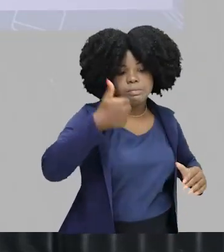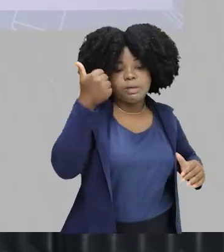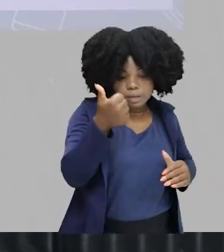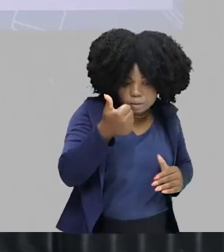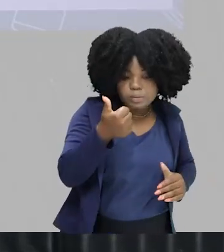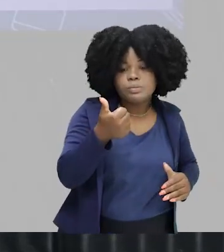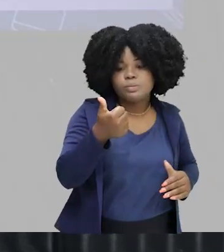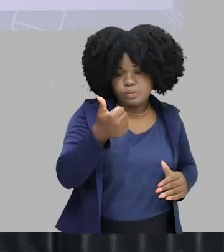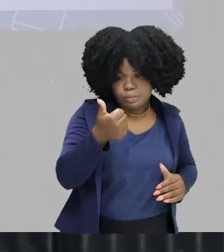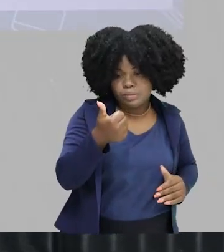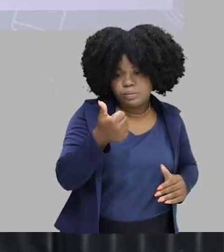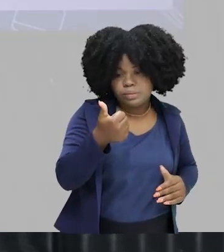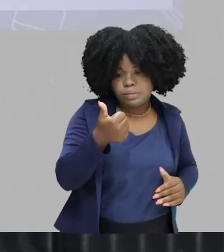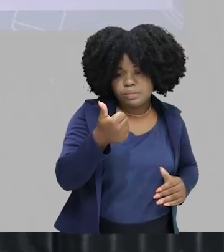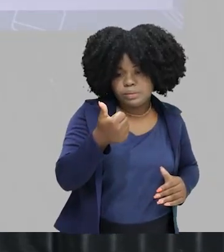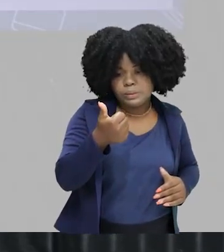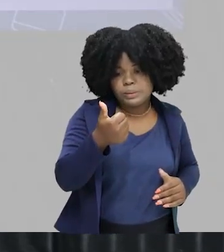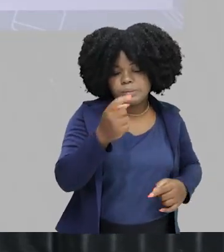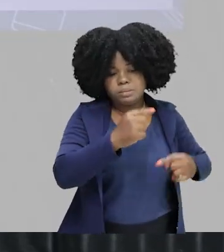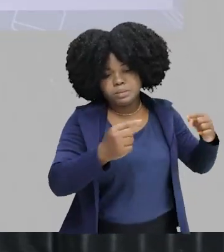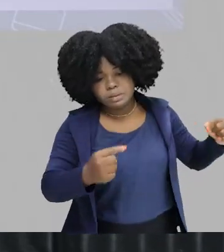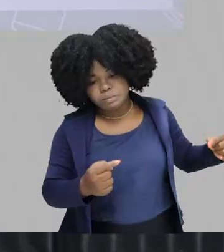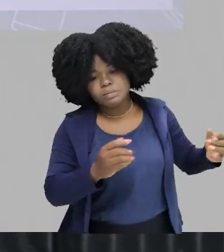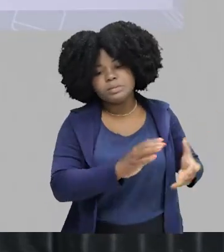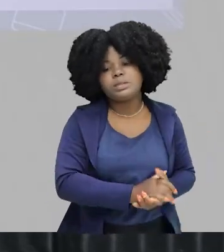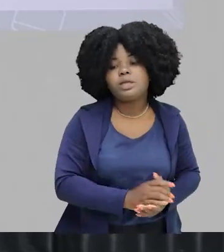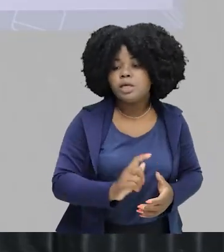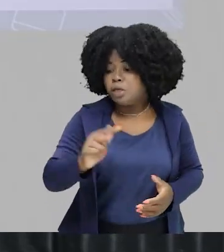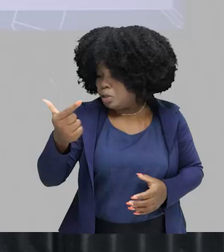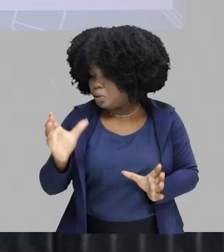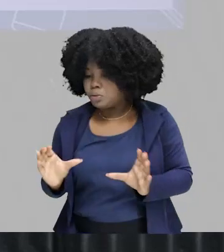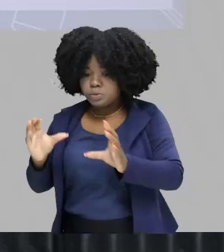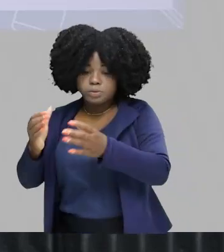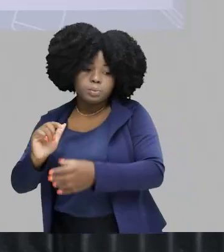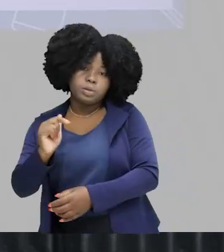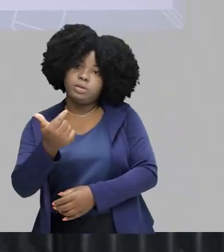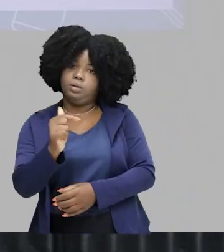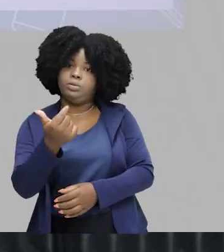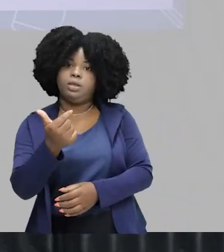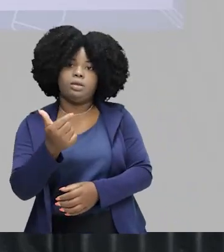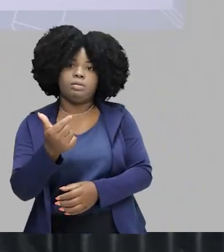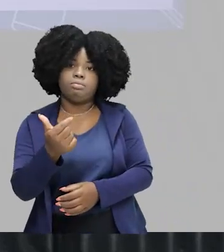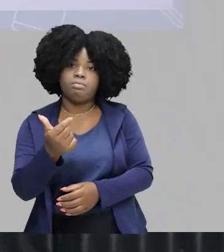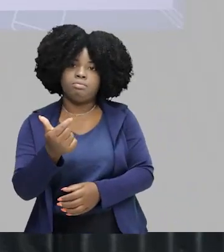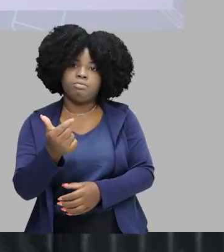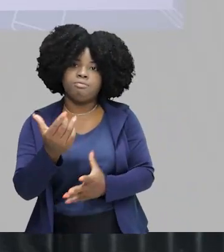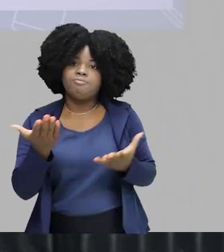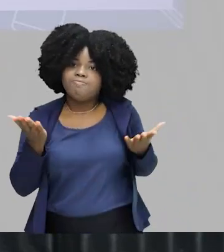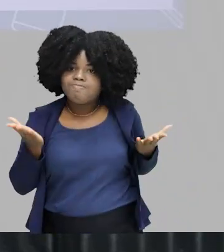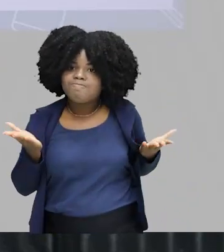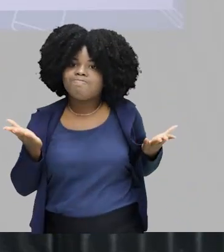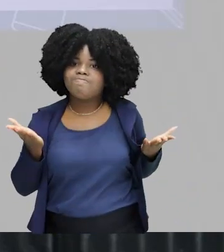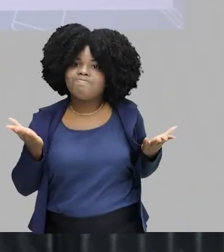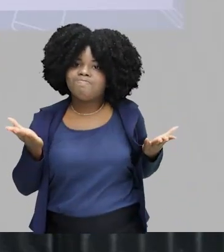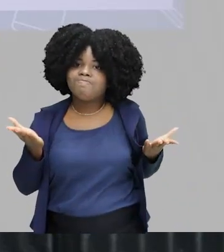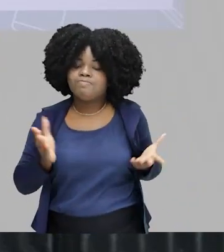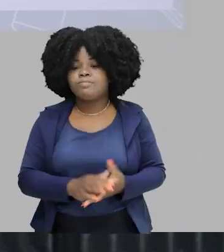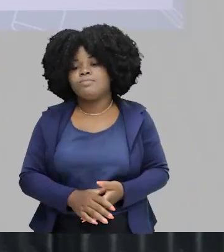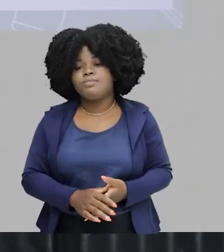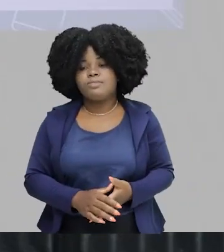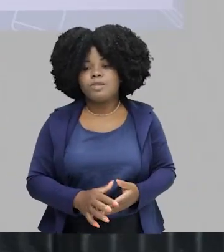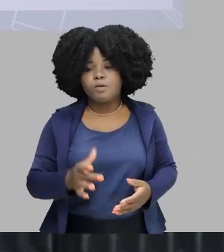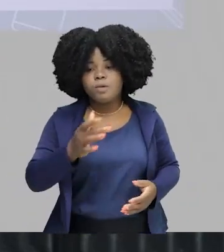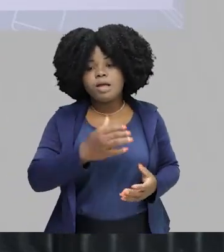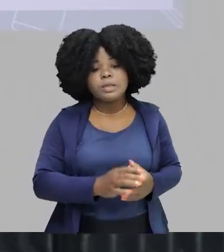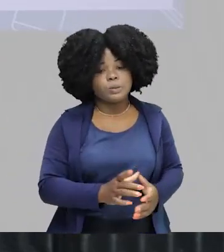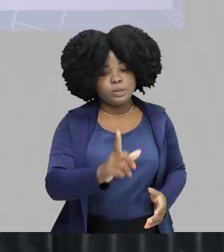recursos que existem ali, materiais, naturais, e outro grupo que não vai ter. Então, a partir do momento que tem aqueles